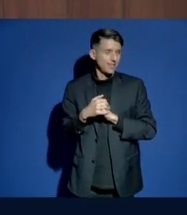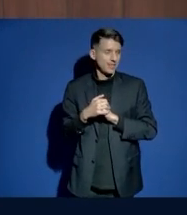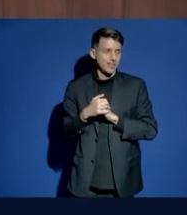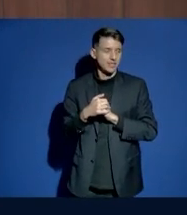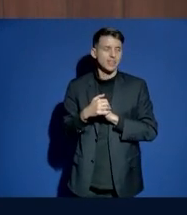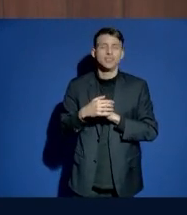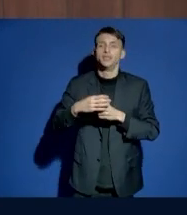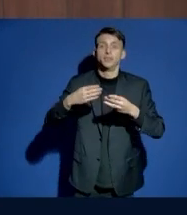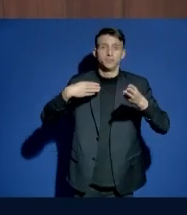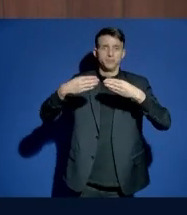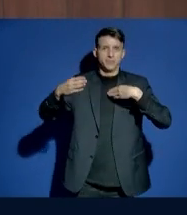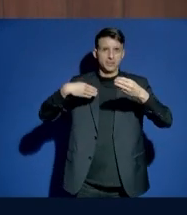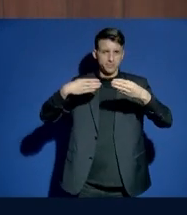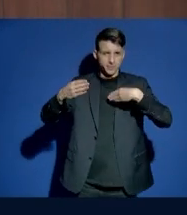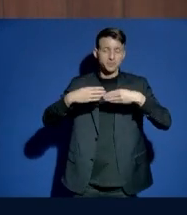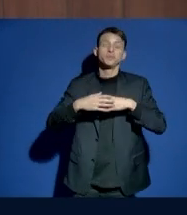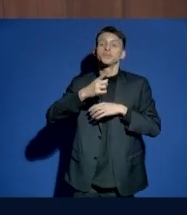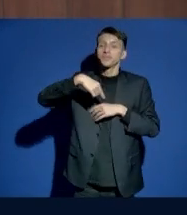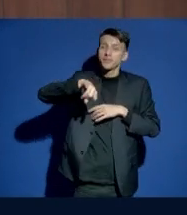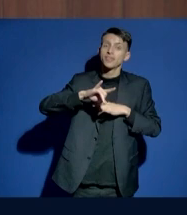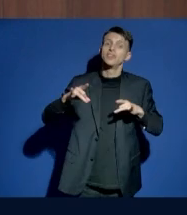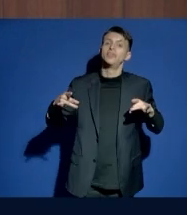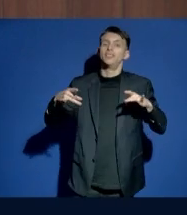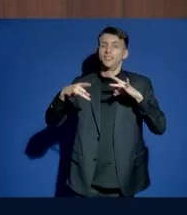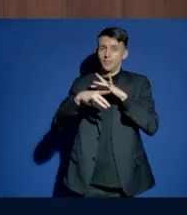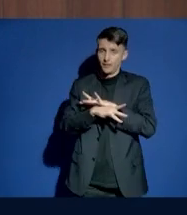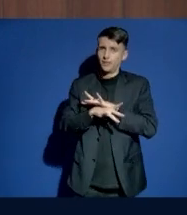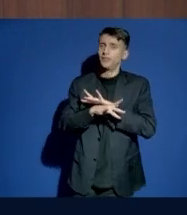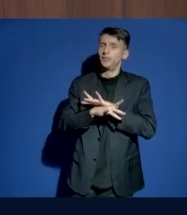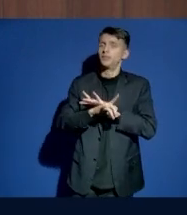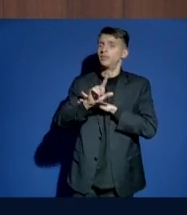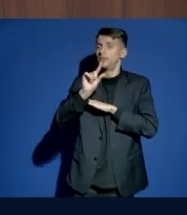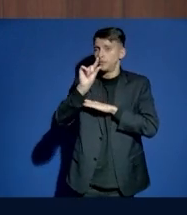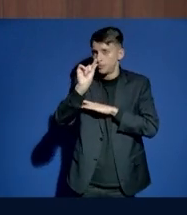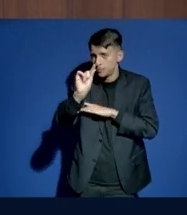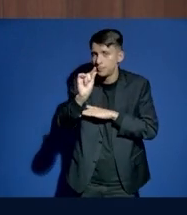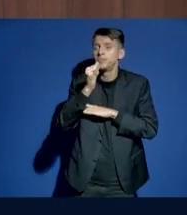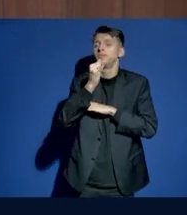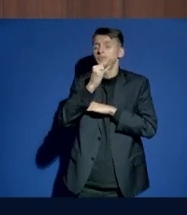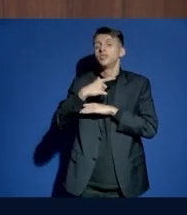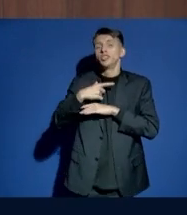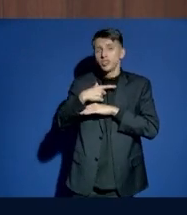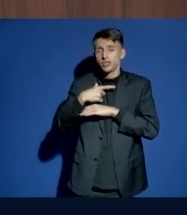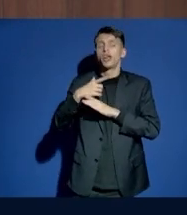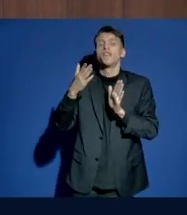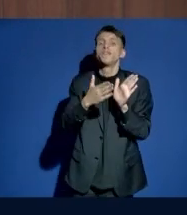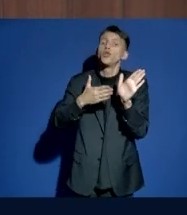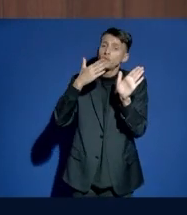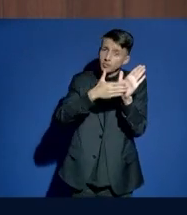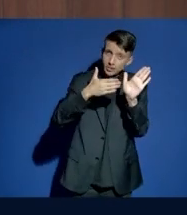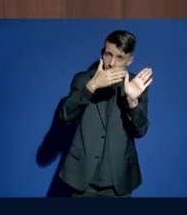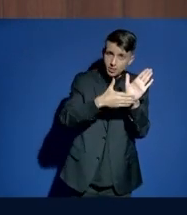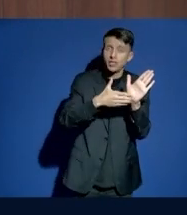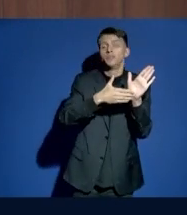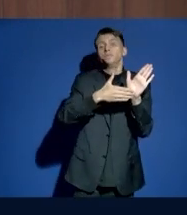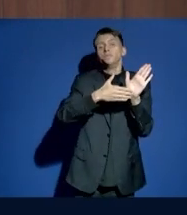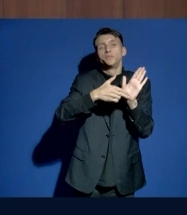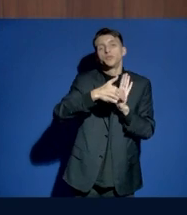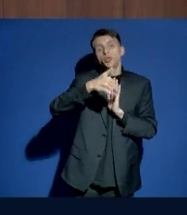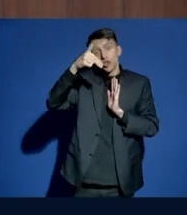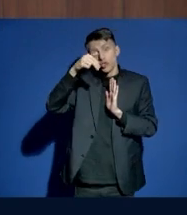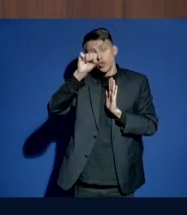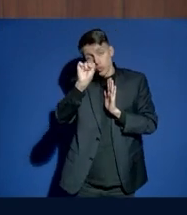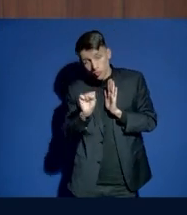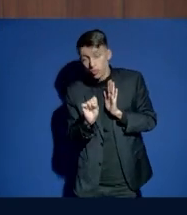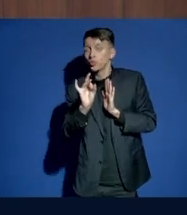Tá certo nós tivemos ali a conclusão de uma ferrovia que ninguém acreditava nela ferrovia norte-sul só era página de escândalo